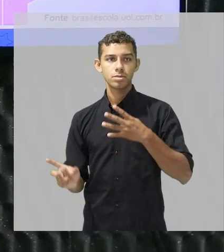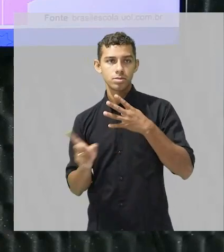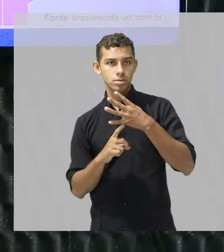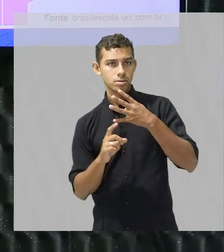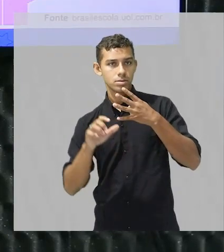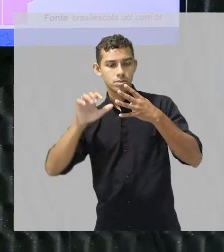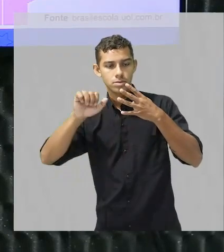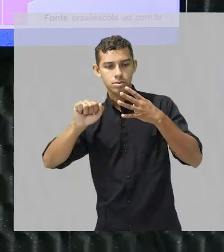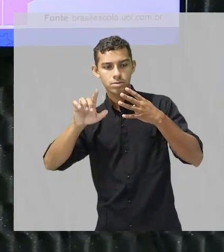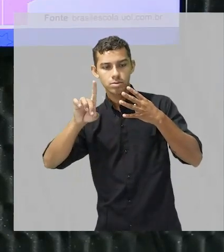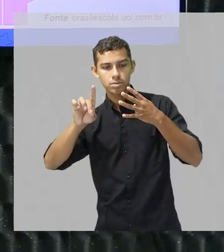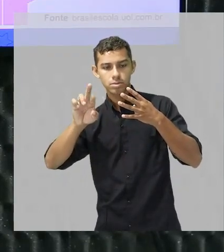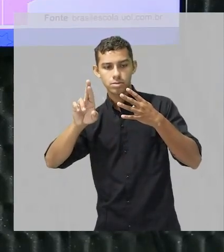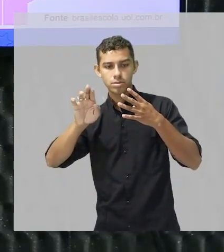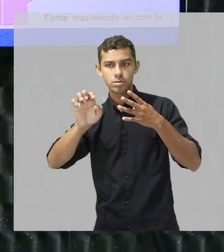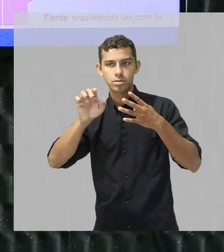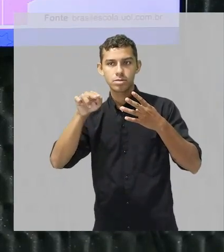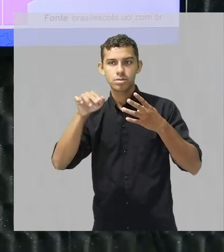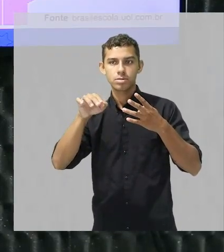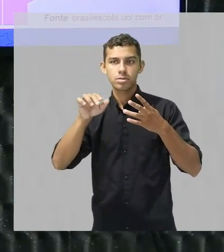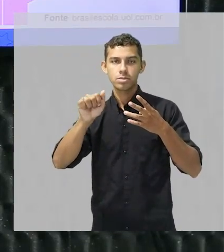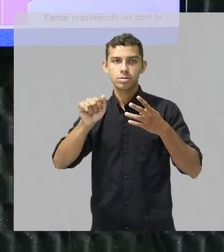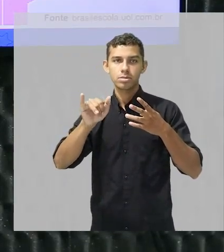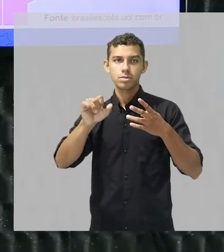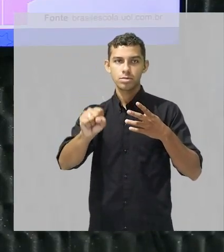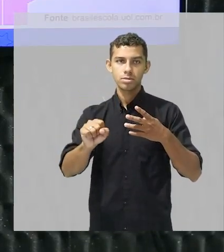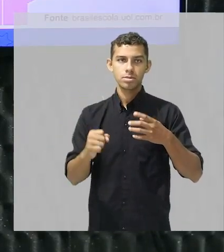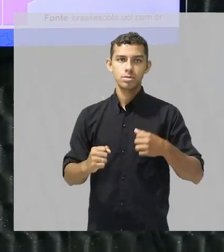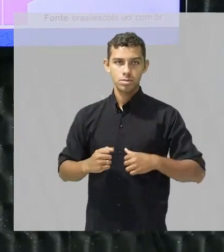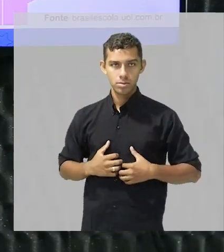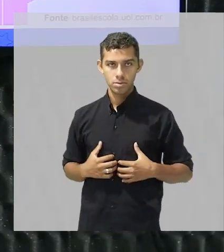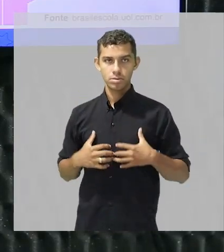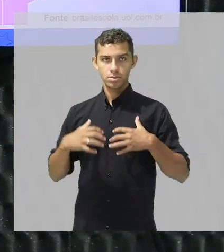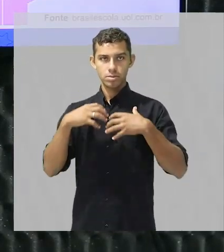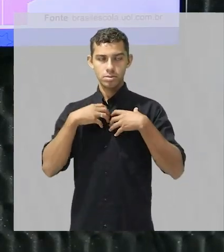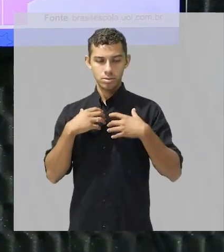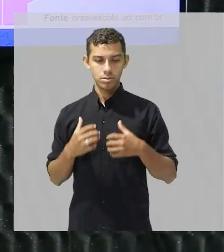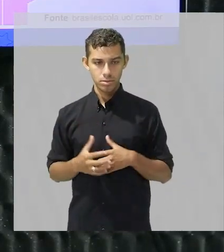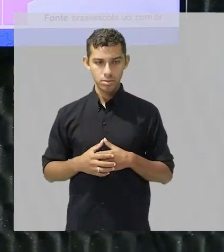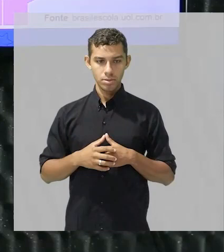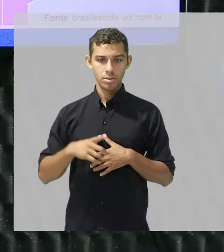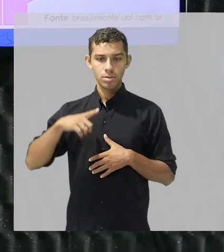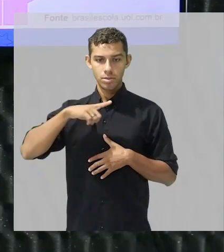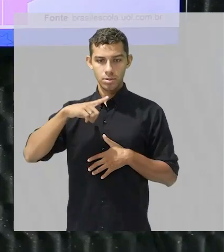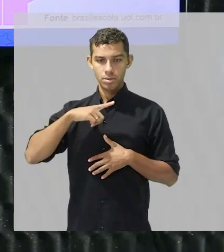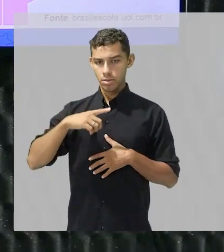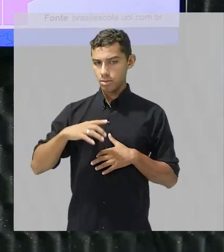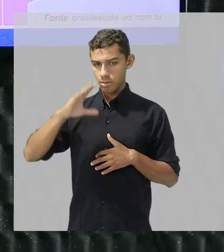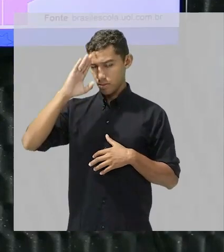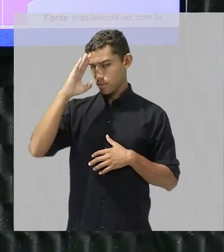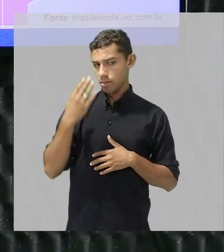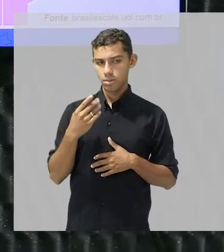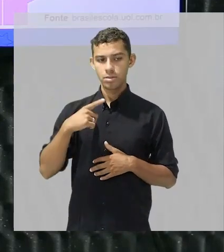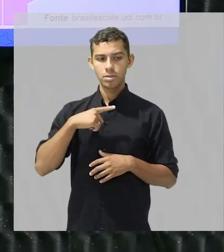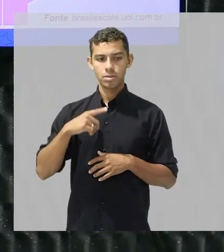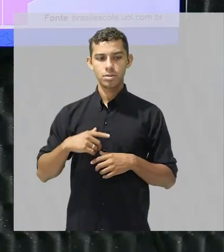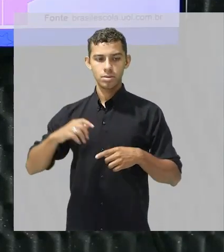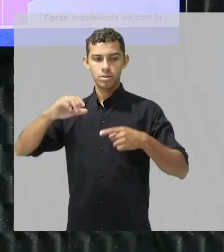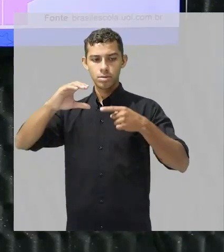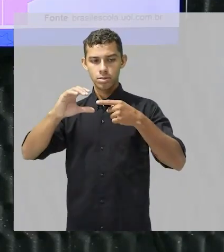as glândulas adrenais, que é uma glândula que fica logo acima aqui dos rins, tá? Ela produz o cortisol, adrenalina